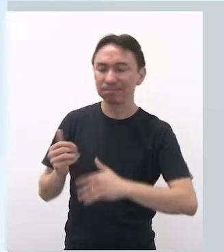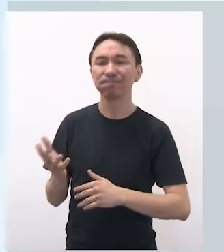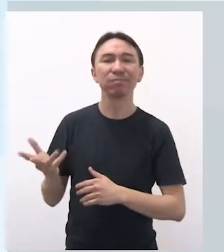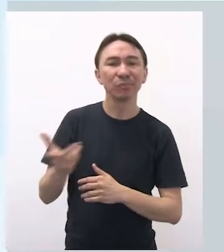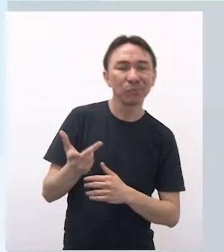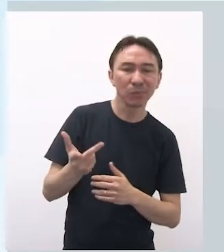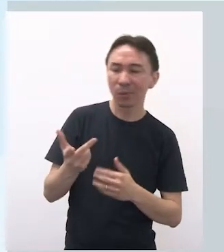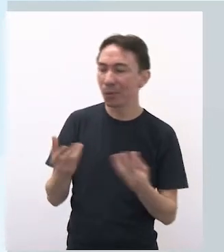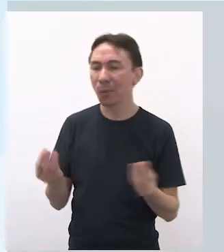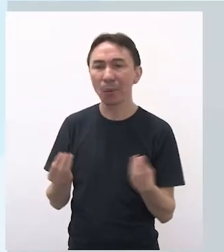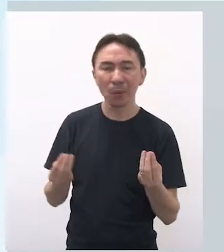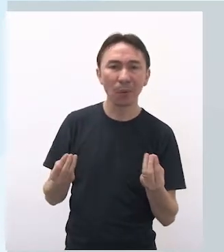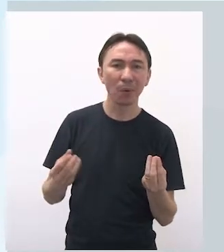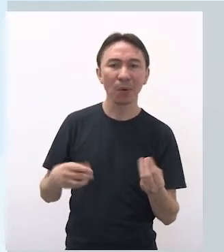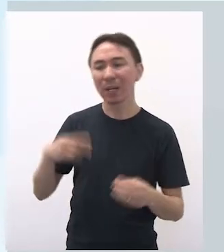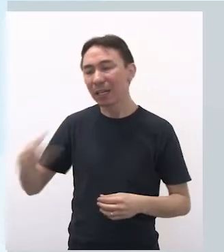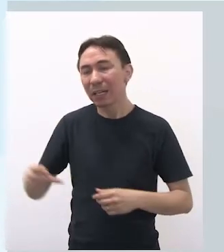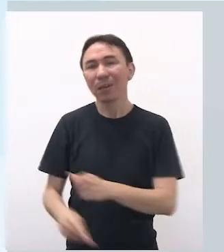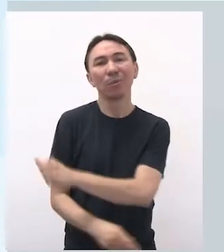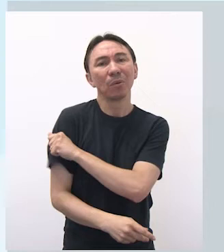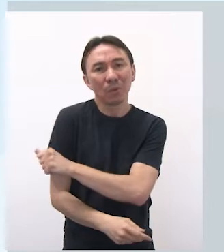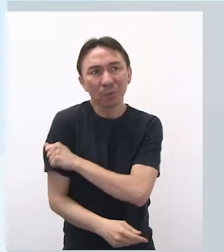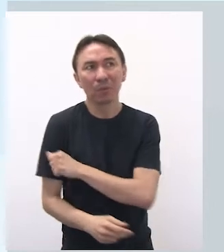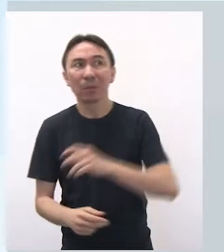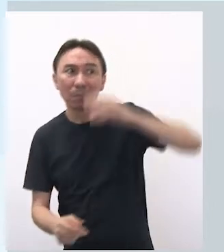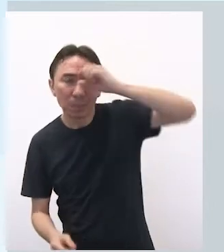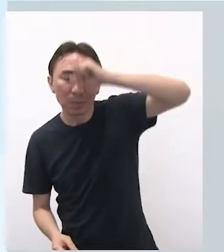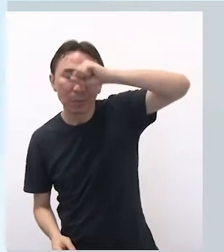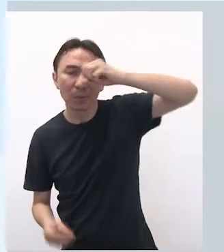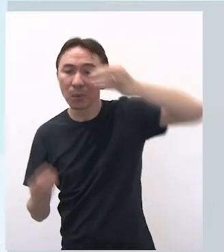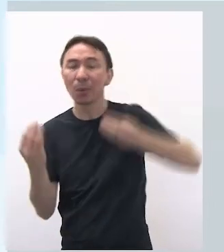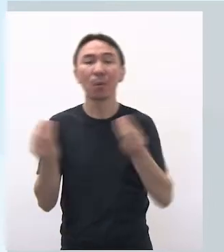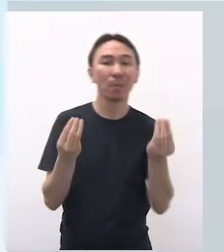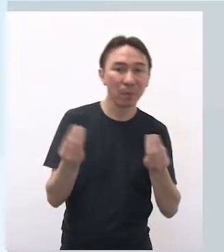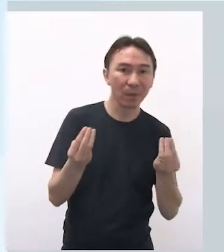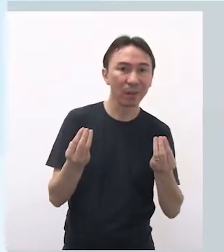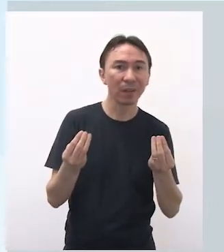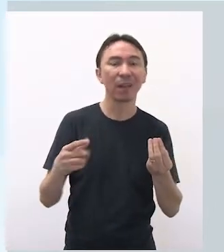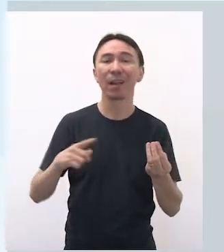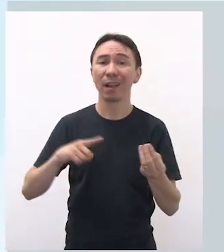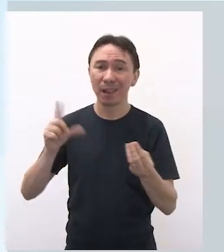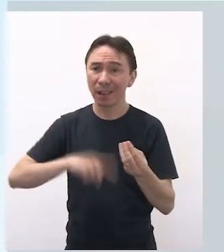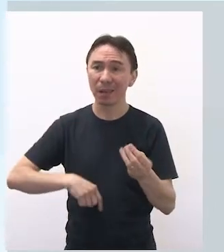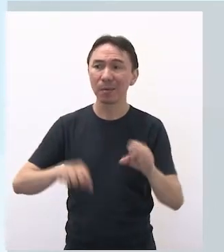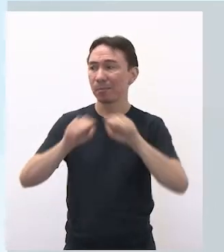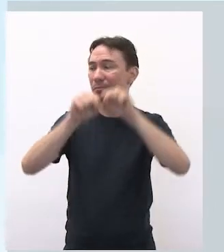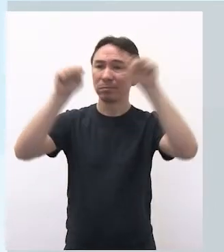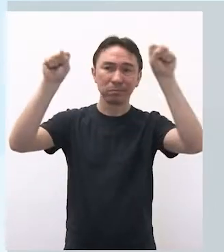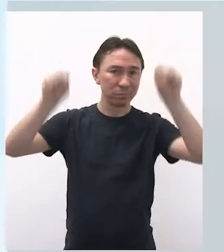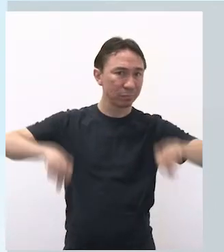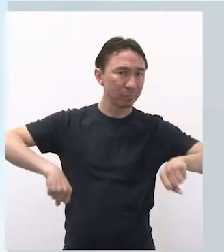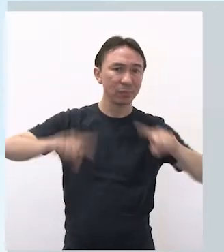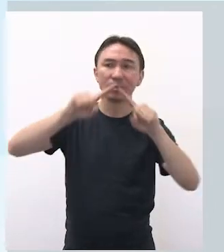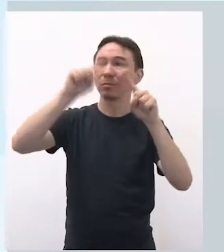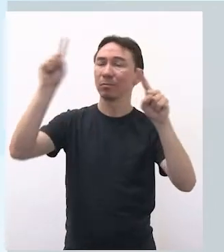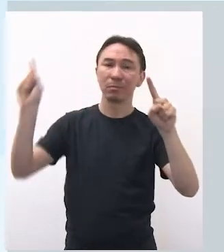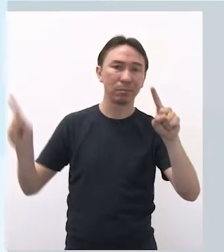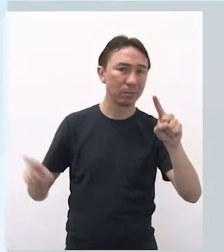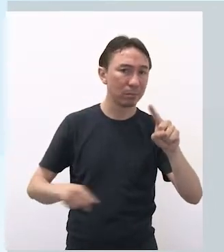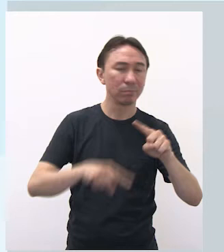escola, como meus alunos aprendem. Então é um círculo que acontece o tempo